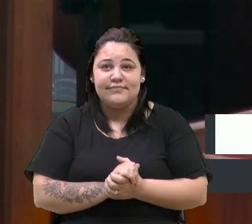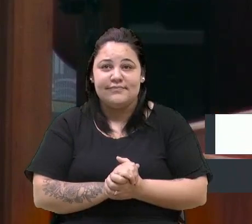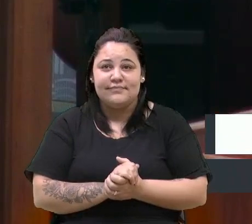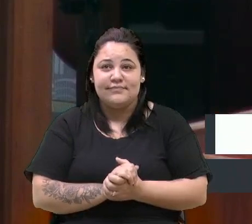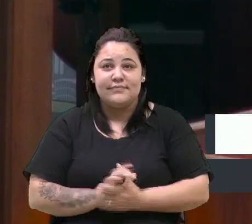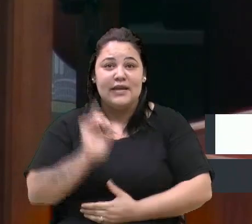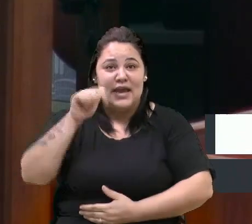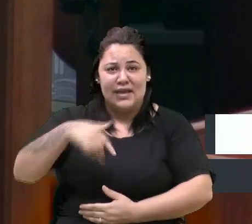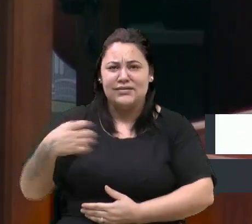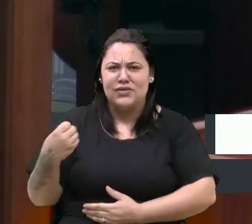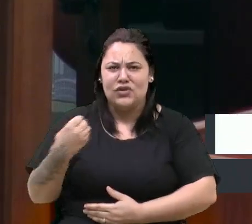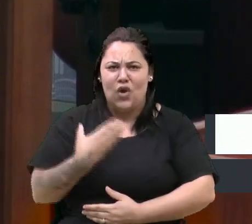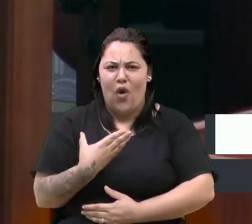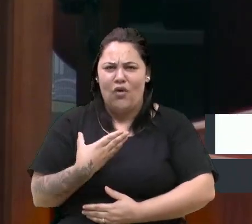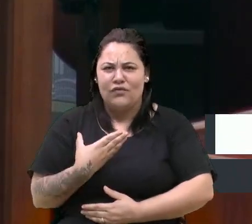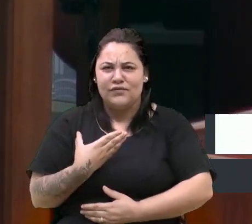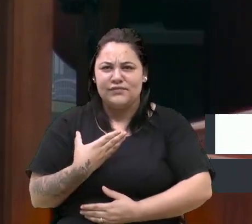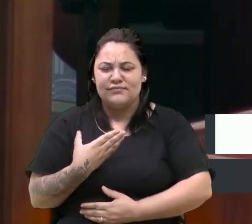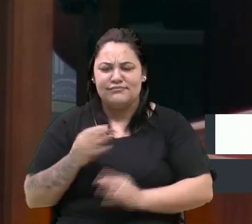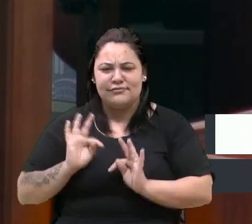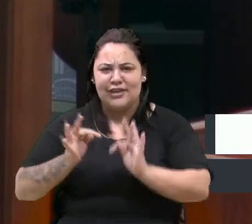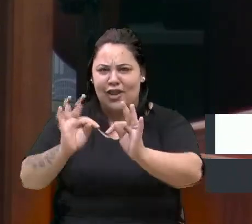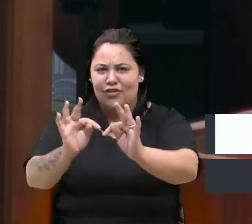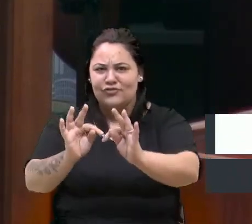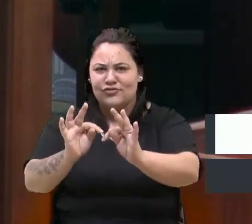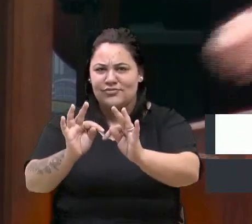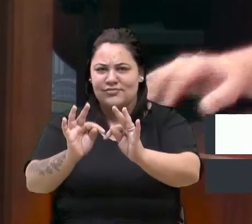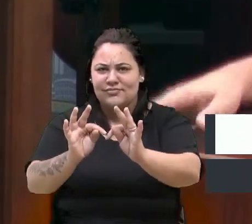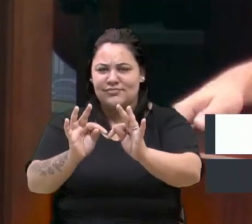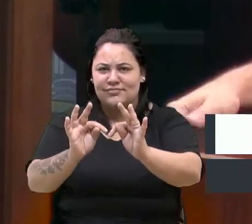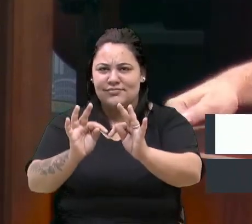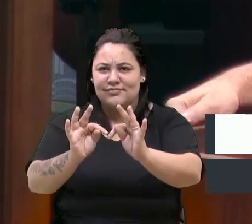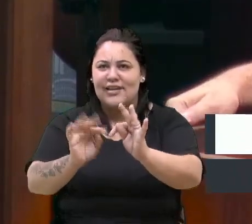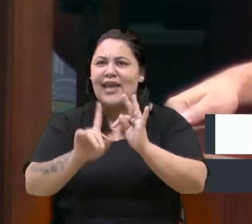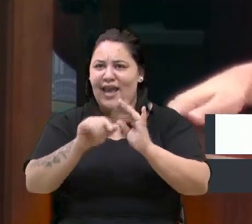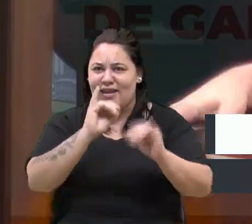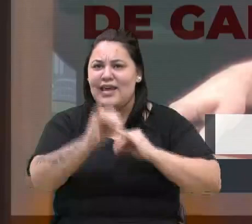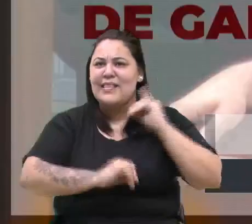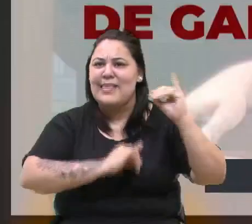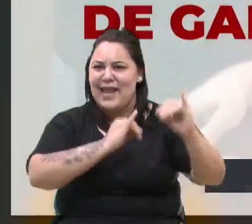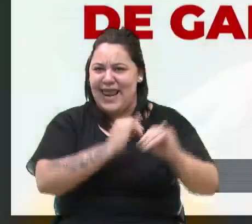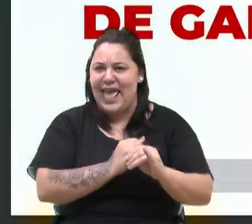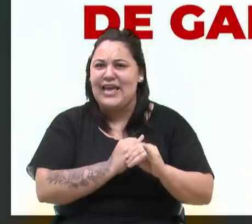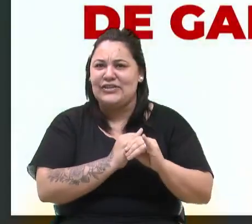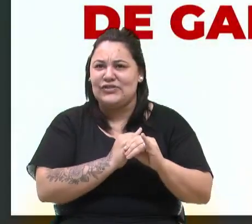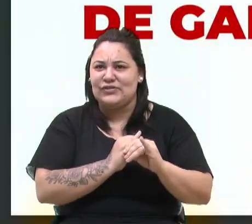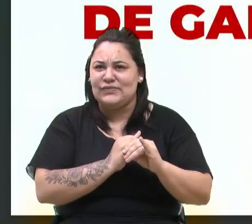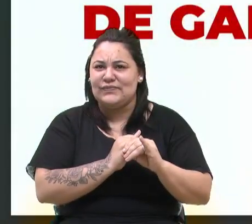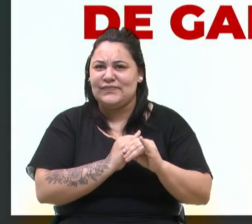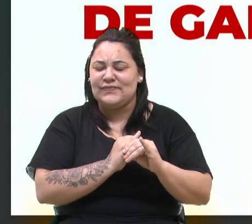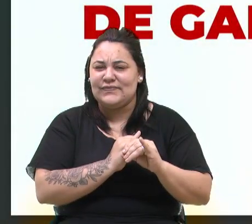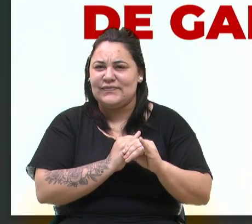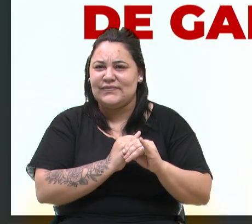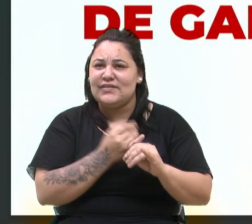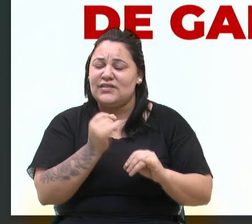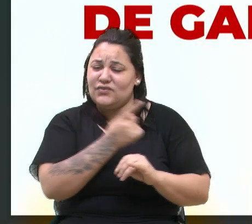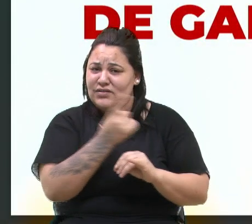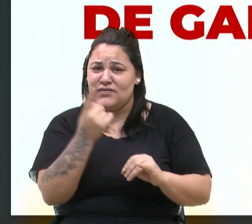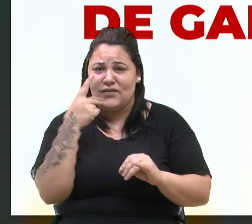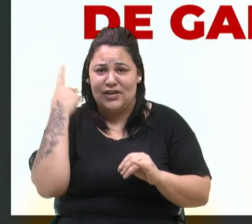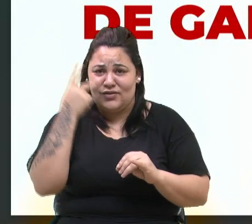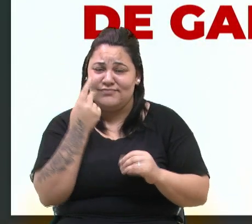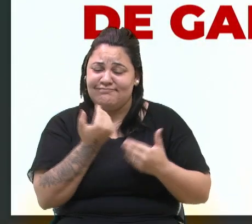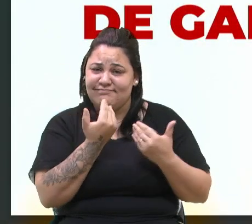Essa nova geração, que é virtual, isso, colegas vereadores, se vocês me permitem tomar um pouco do tempo e da atenção de